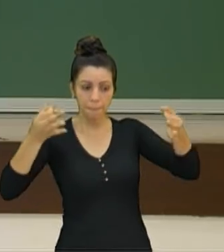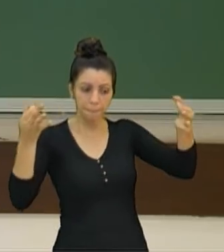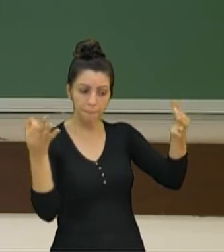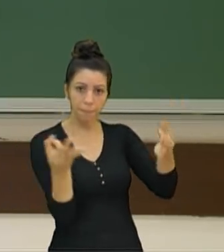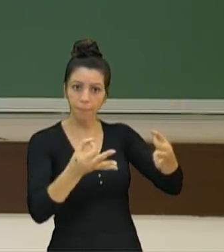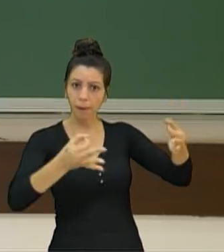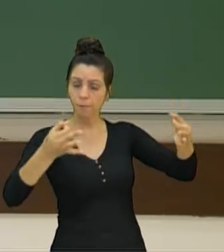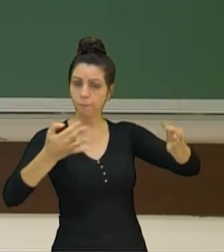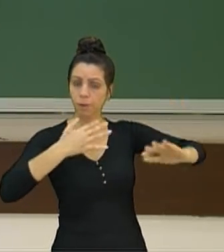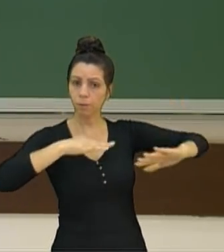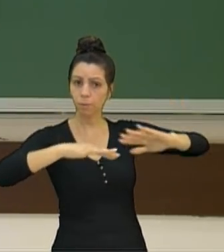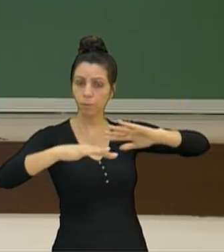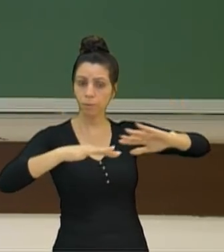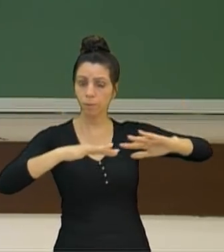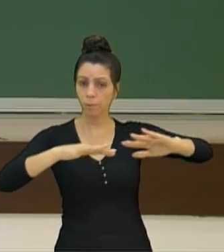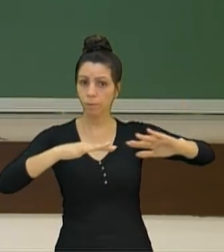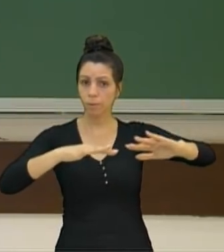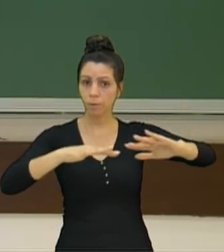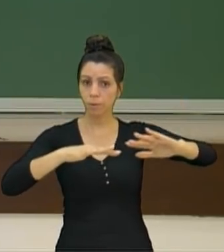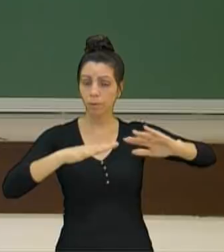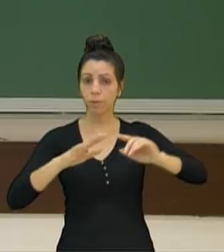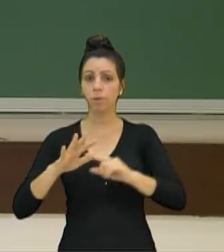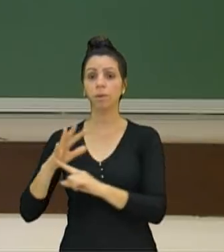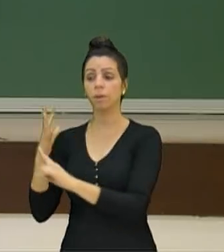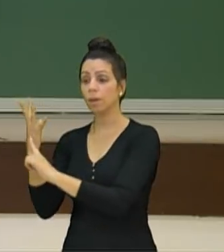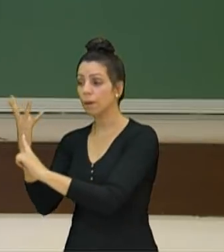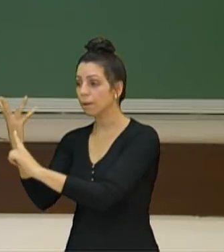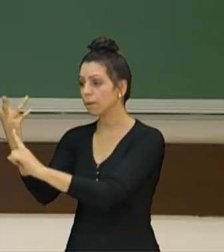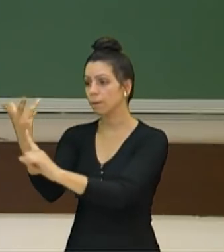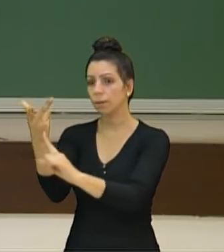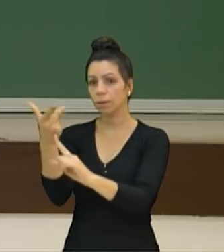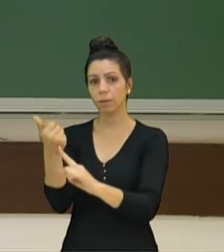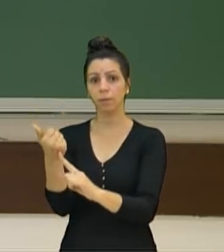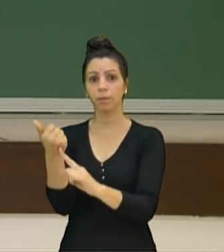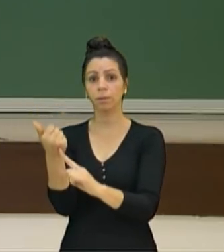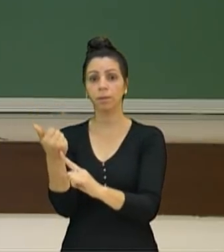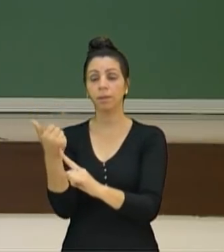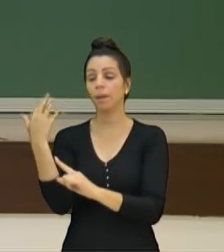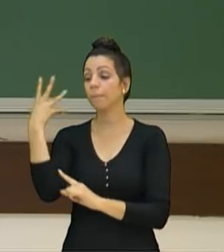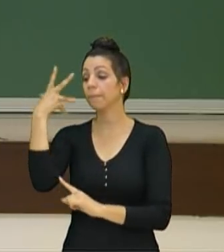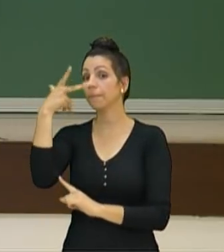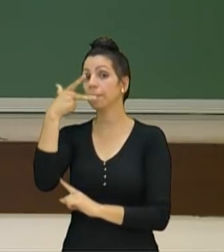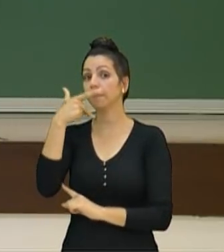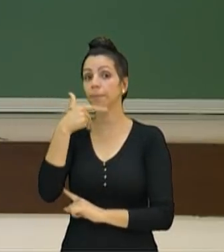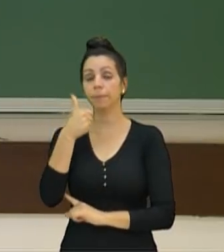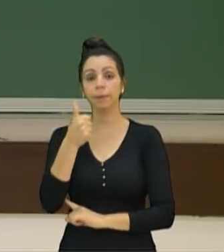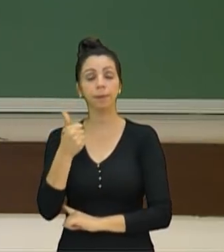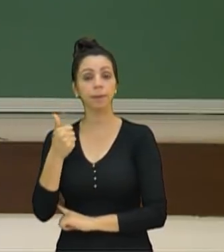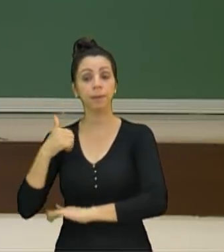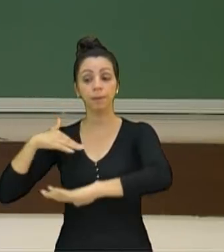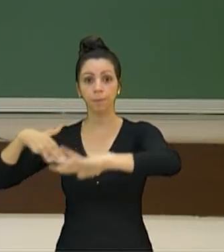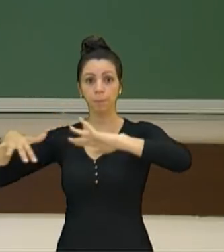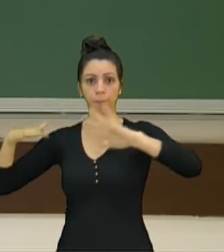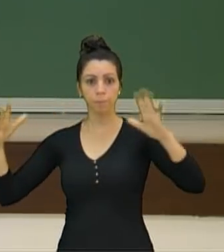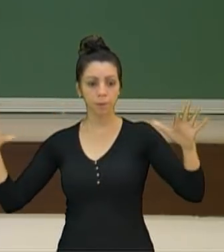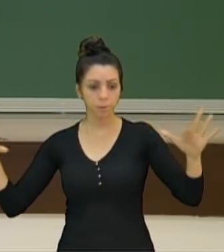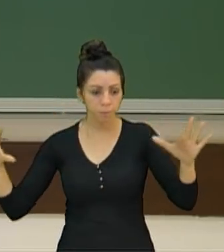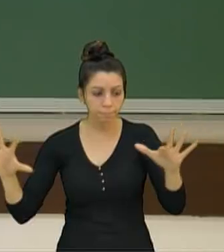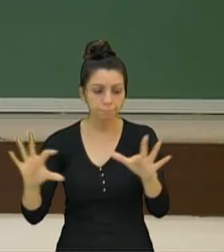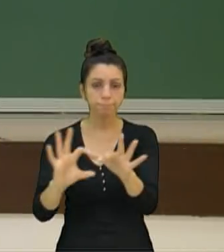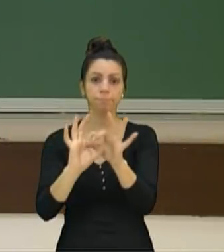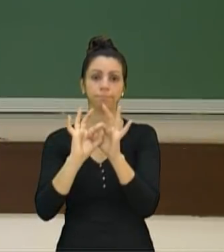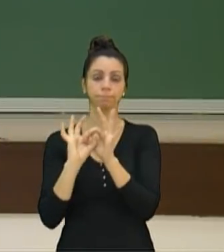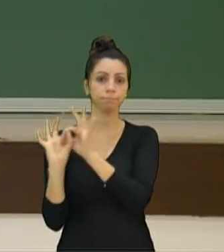execução do movimento com perfeição, a plasticidade, a beleza dessa execução ou